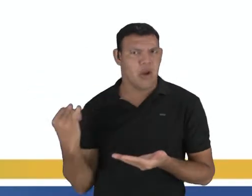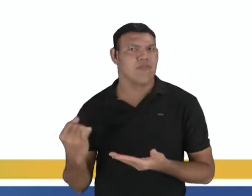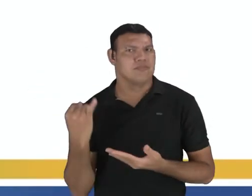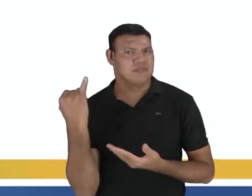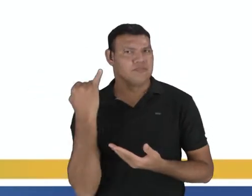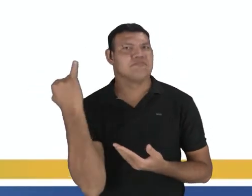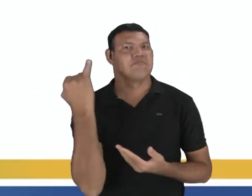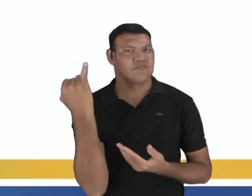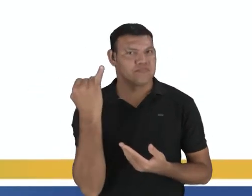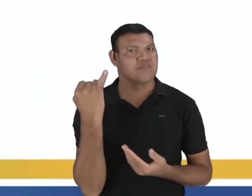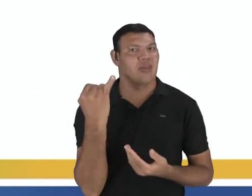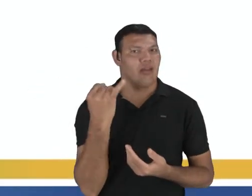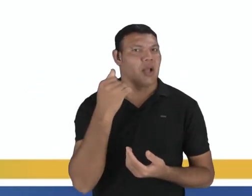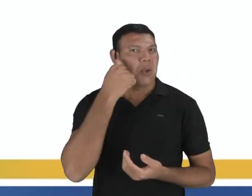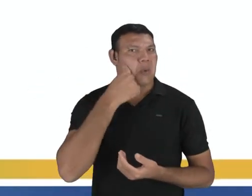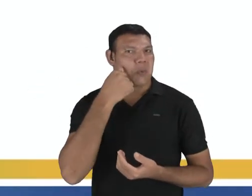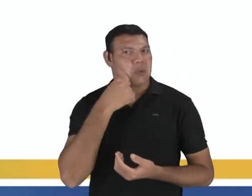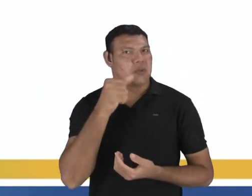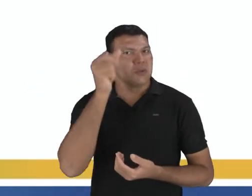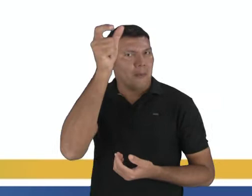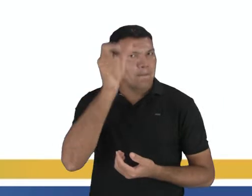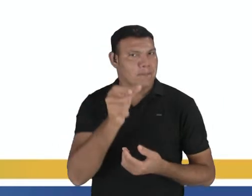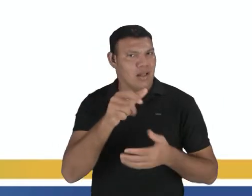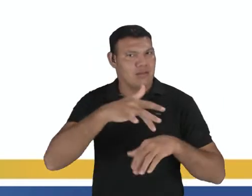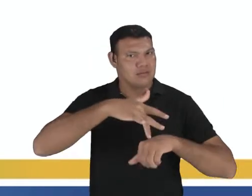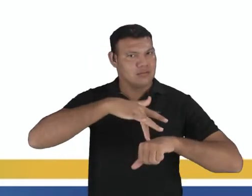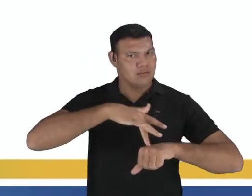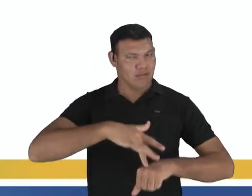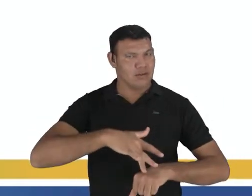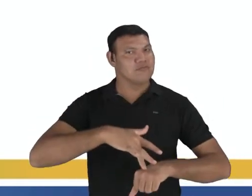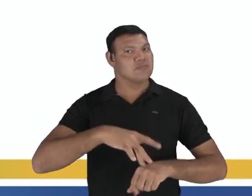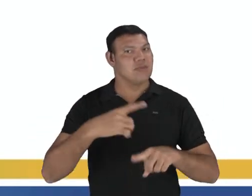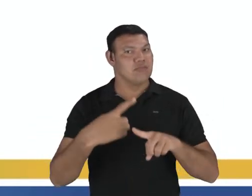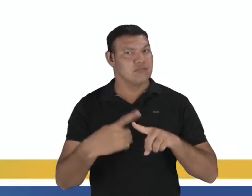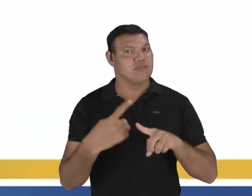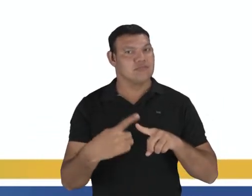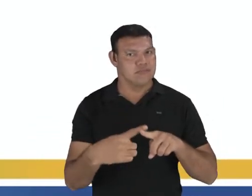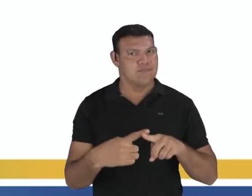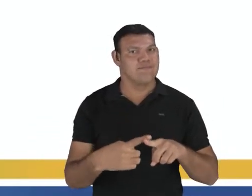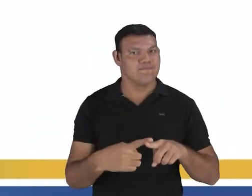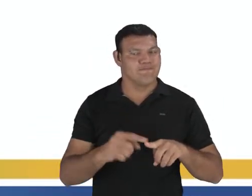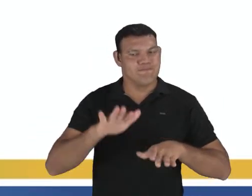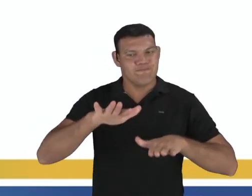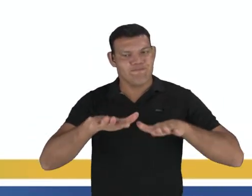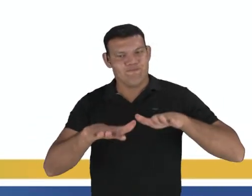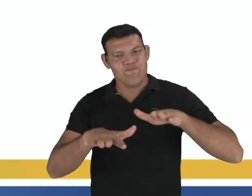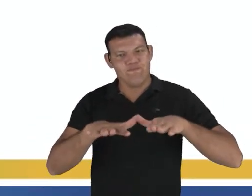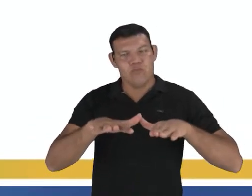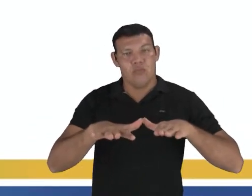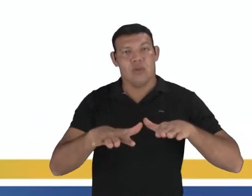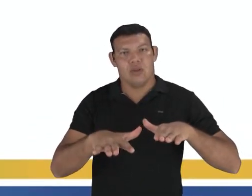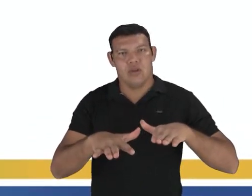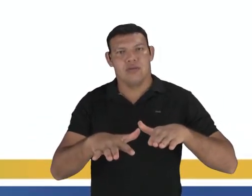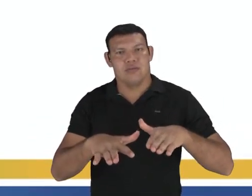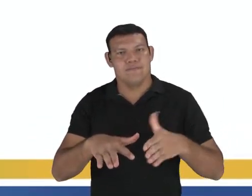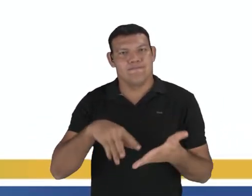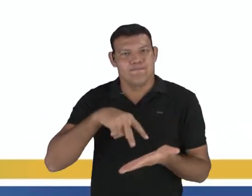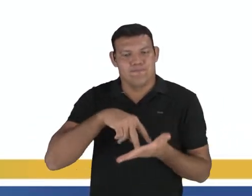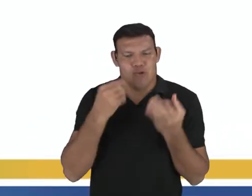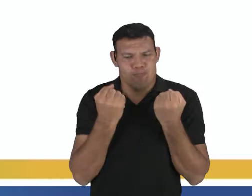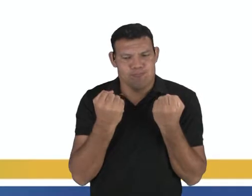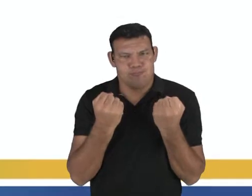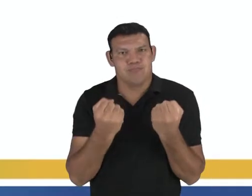muito essenciais para o bailarino de dança clássica, porque ele realmente equilibra todo o